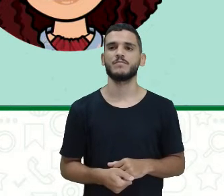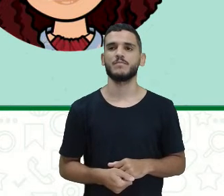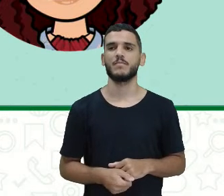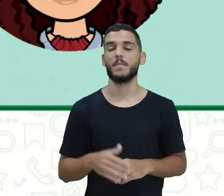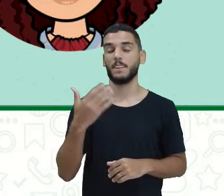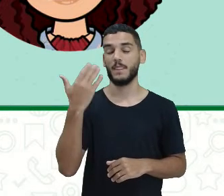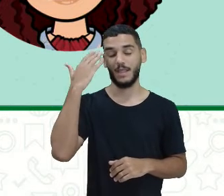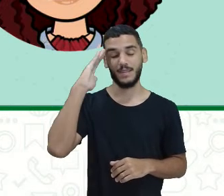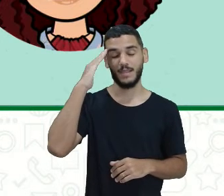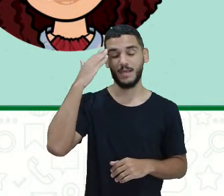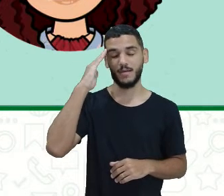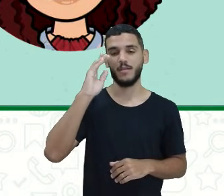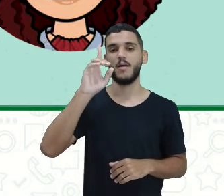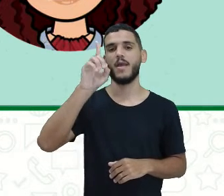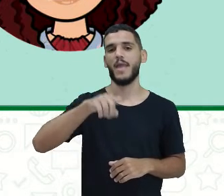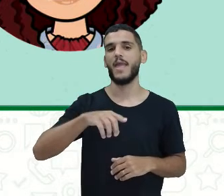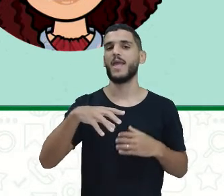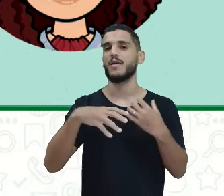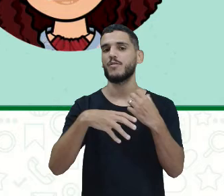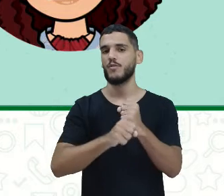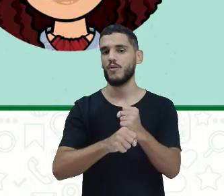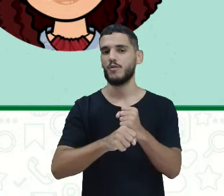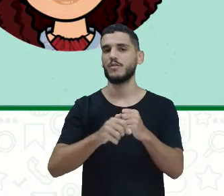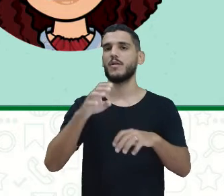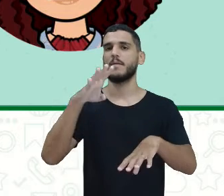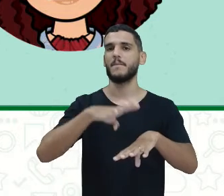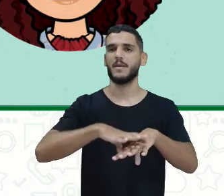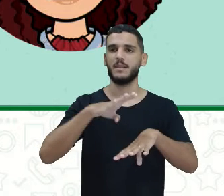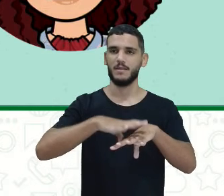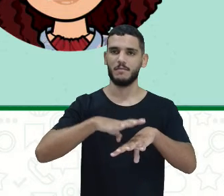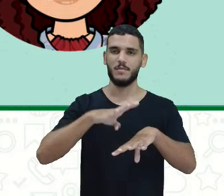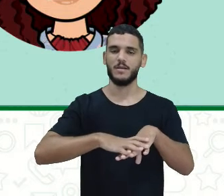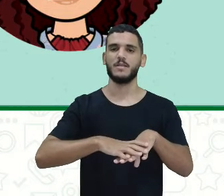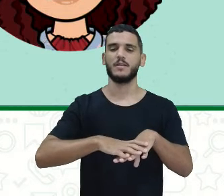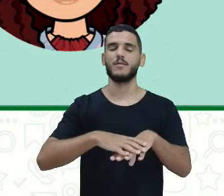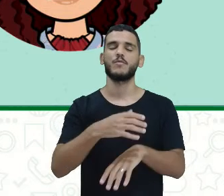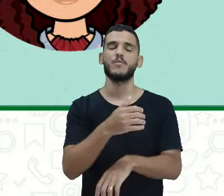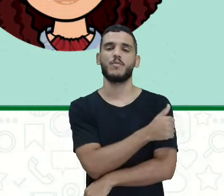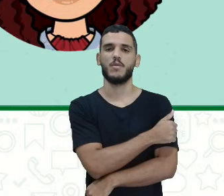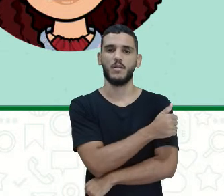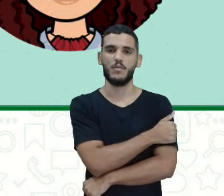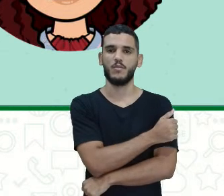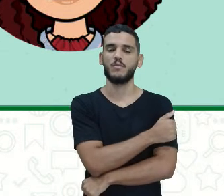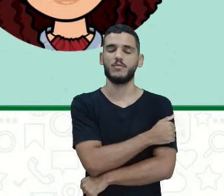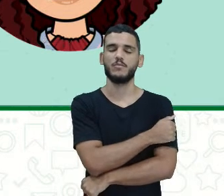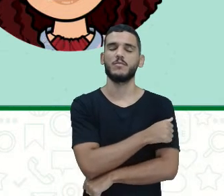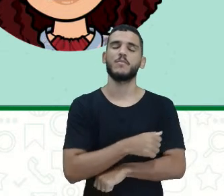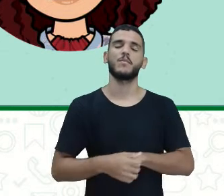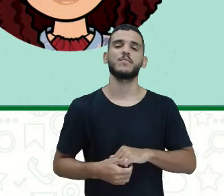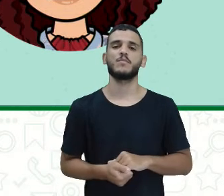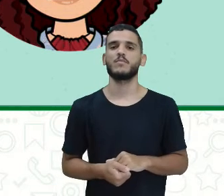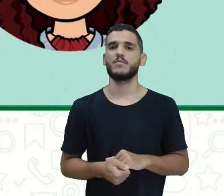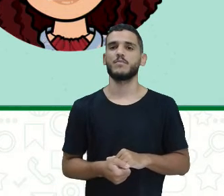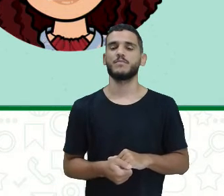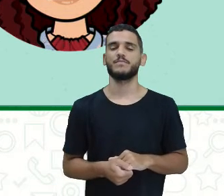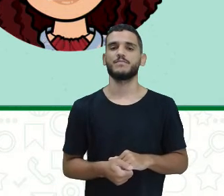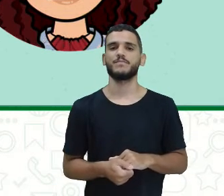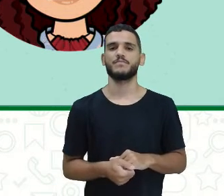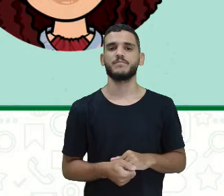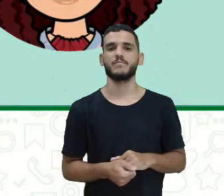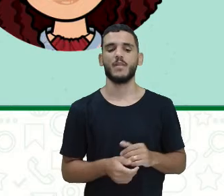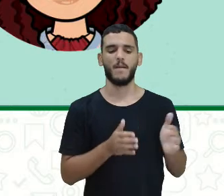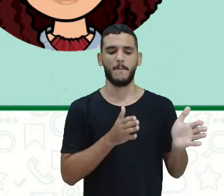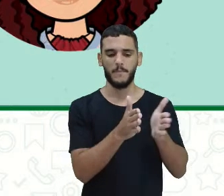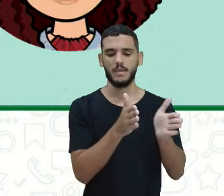Entendam bem, isso são as notas de matemática de um aluno, tá? Isso bimestre